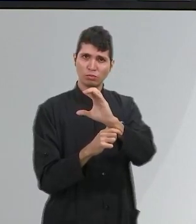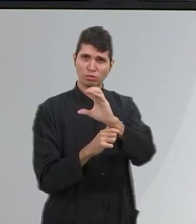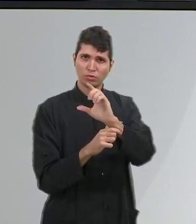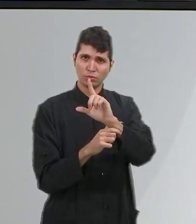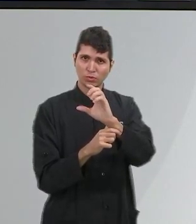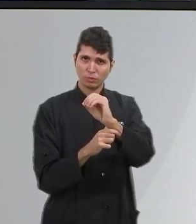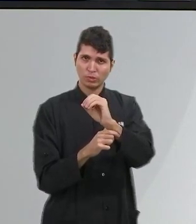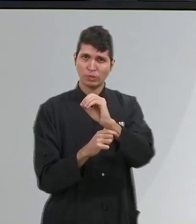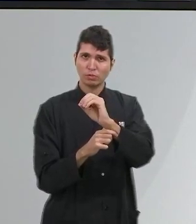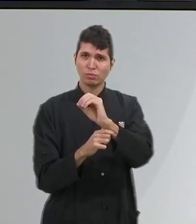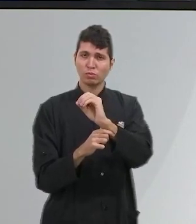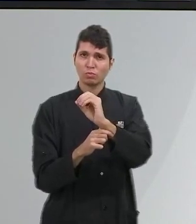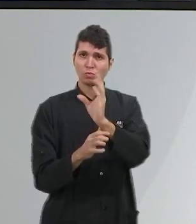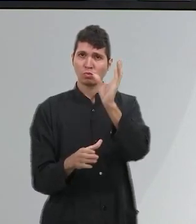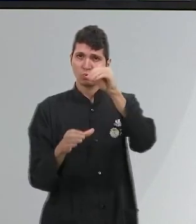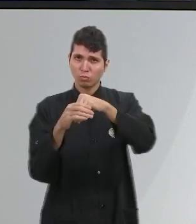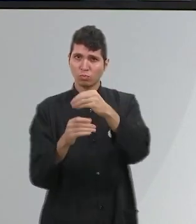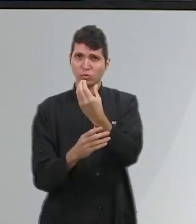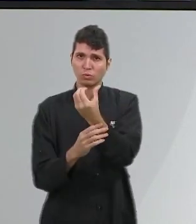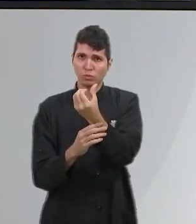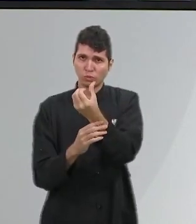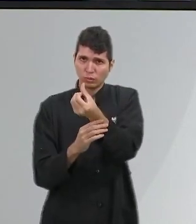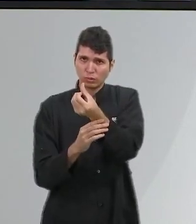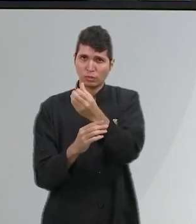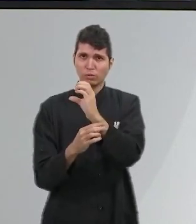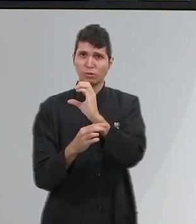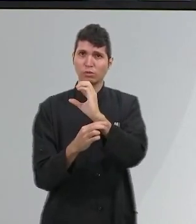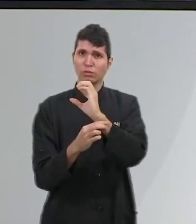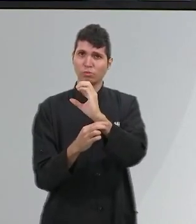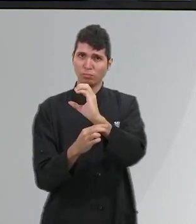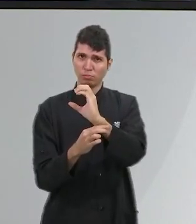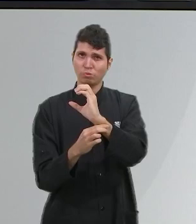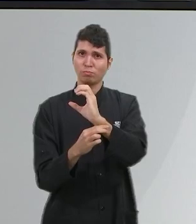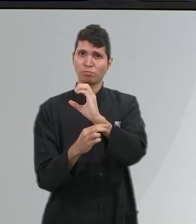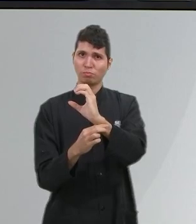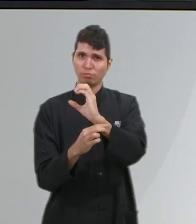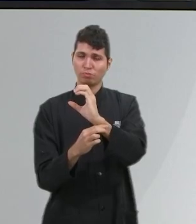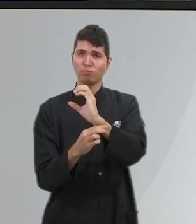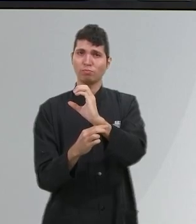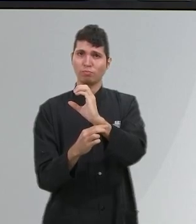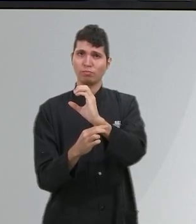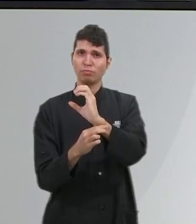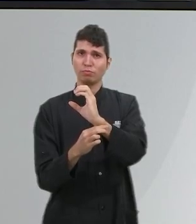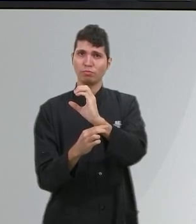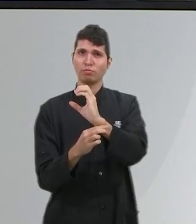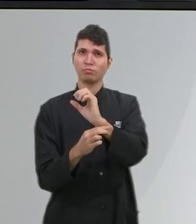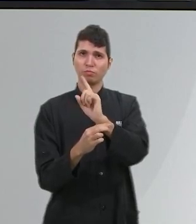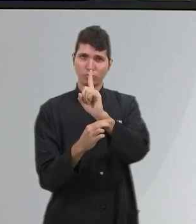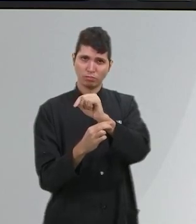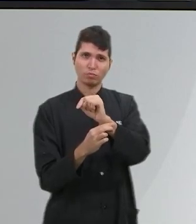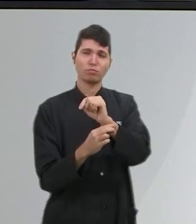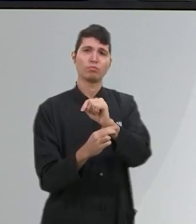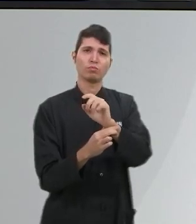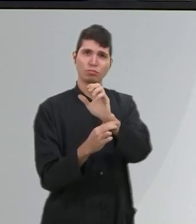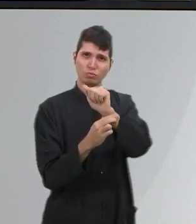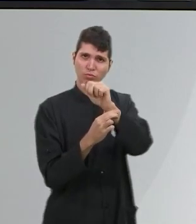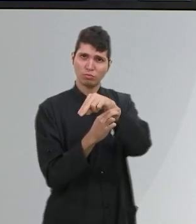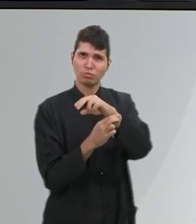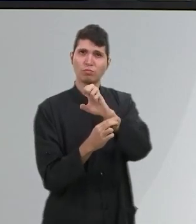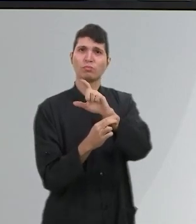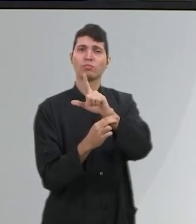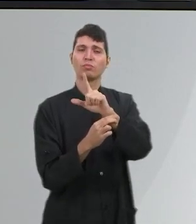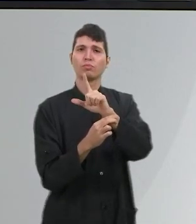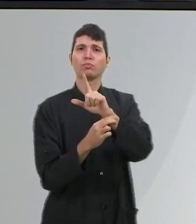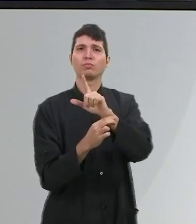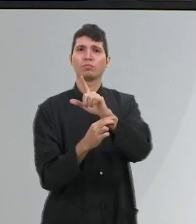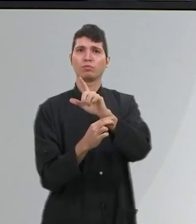carbonos. A própria estrutura aqui ela já vai ser bem clara. Benzeno, o que é o benzeno? É o anel aromático. Será que na